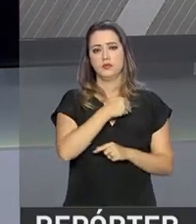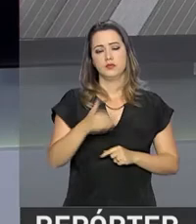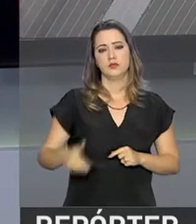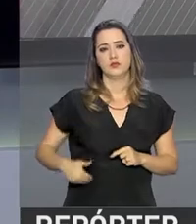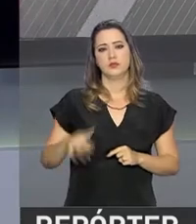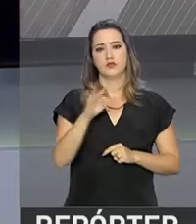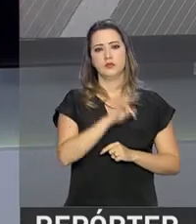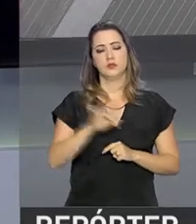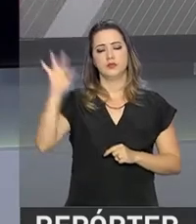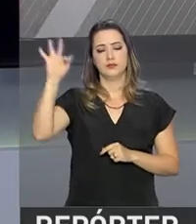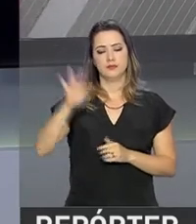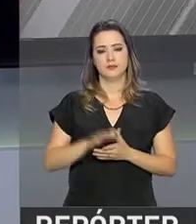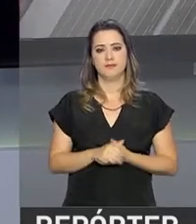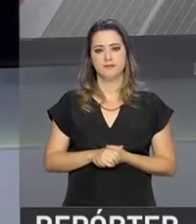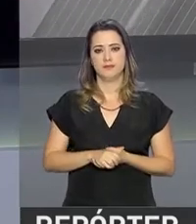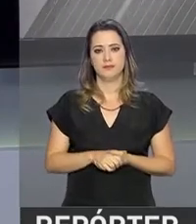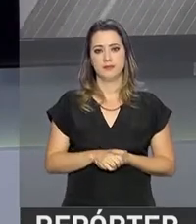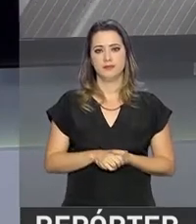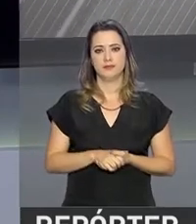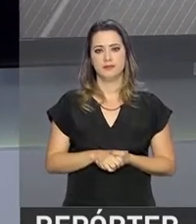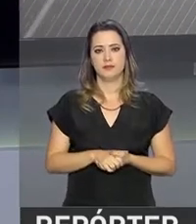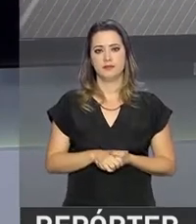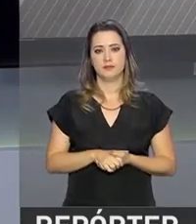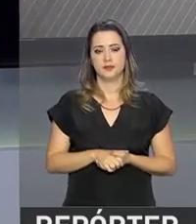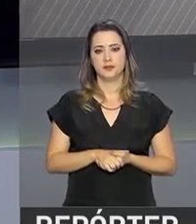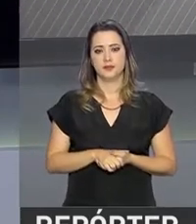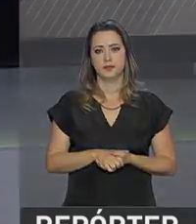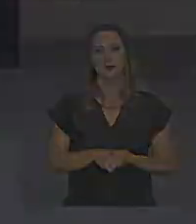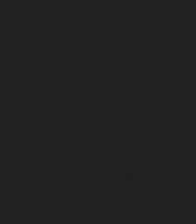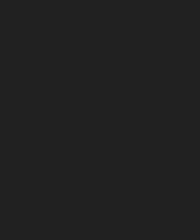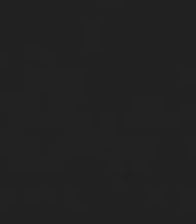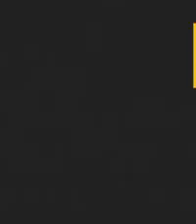gente aqui na nbr a tv do governo federal